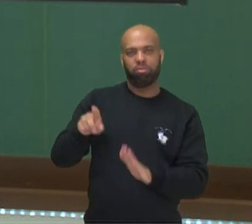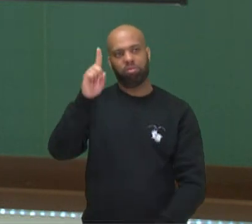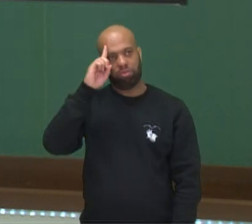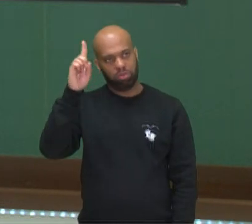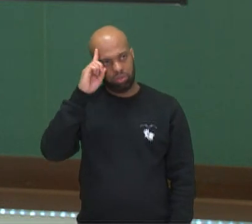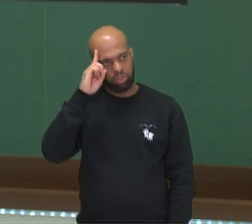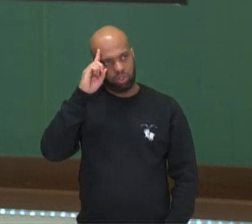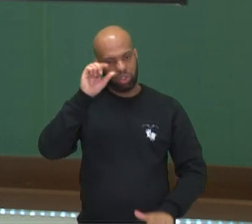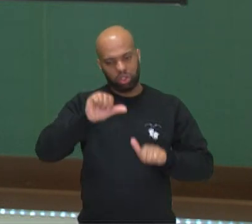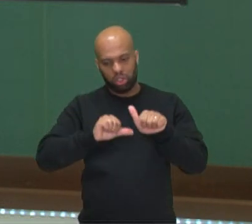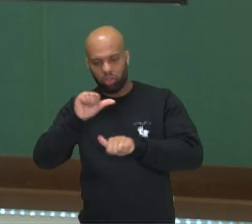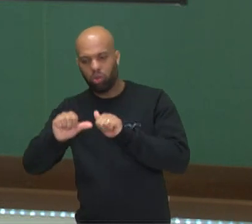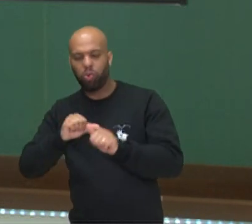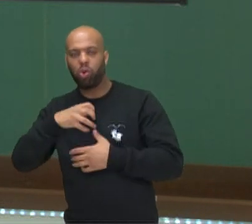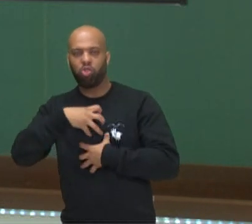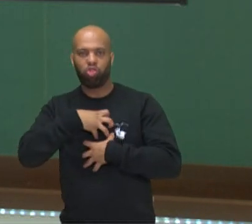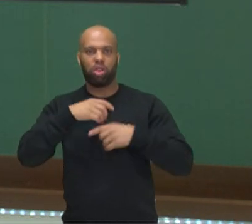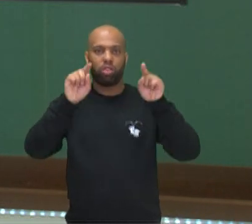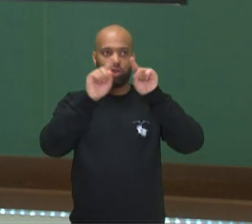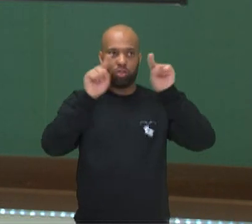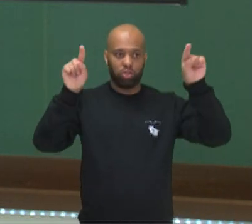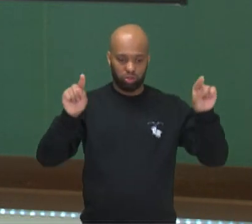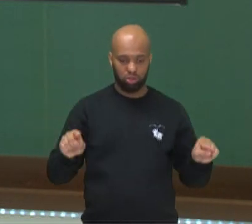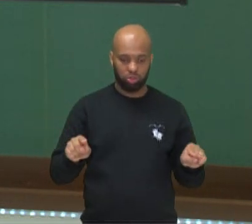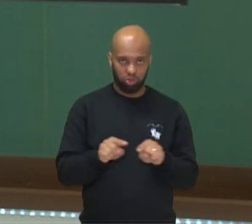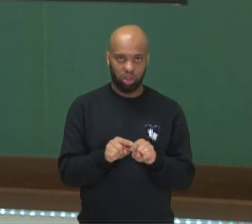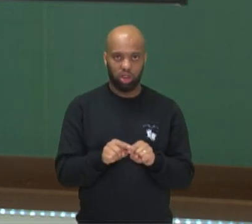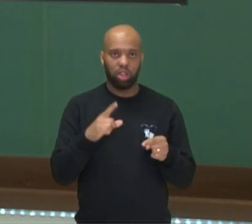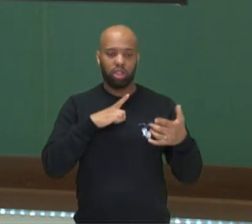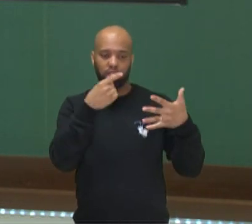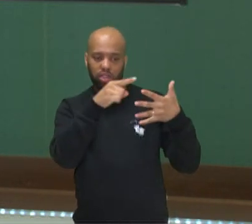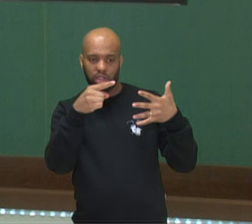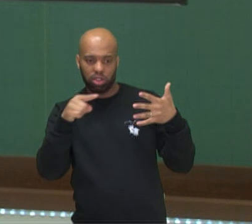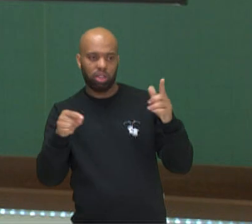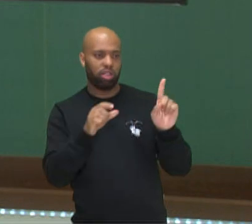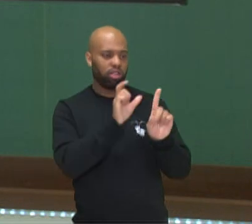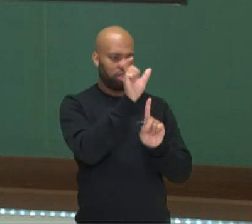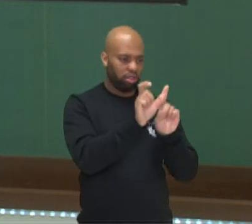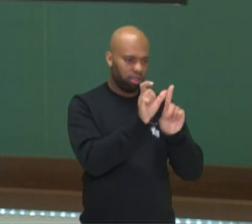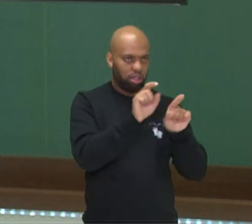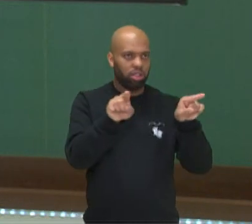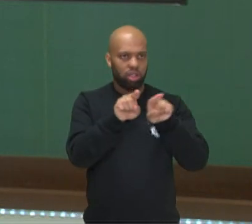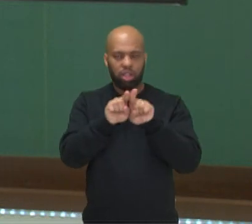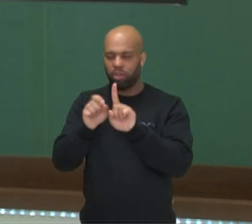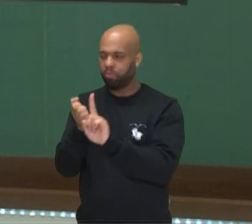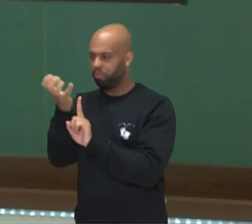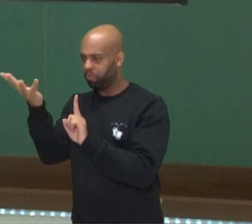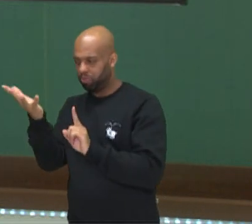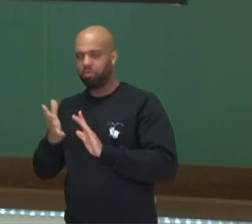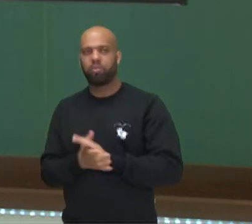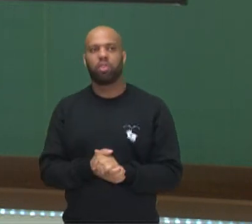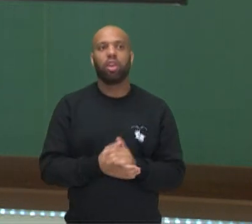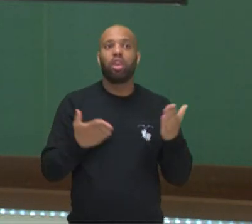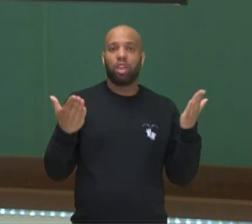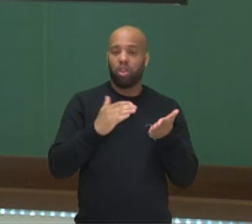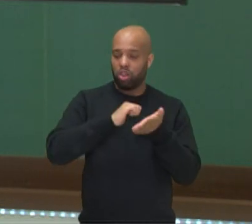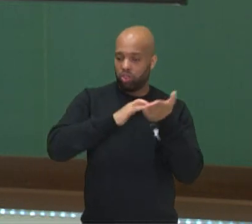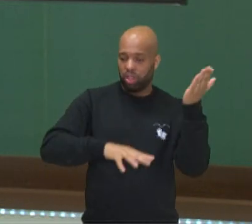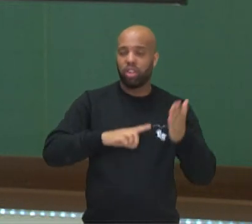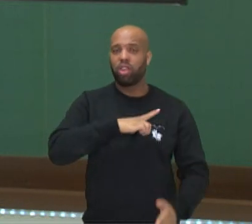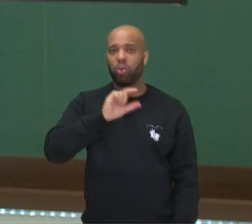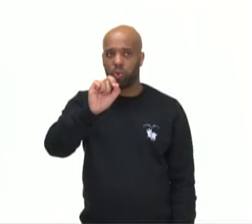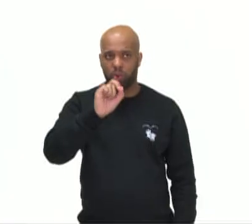se transformou aí numa charge constituída por elementos verbais e não verbais. E como